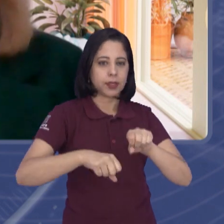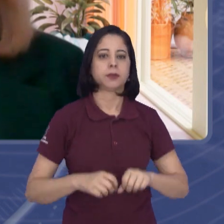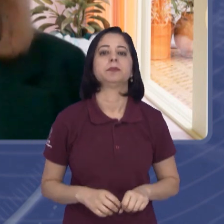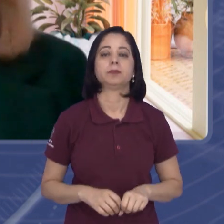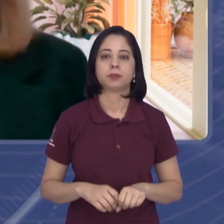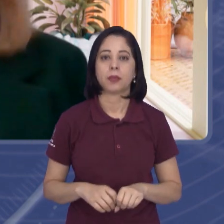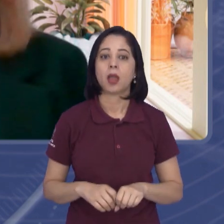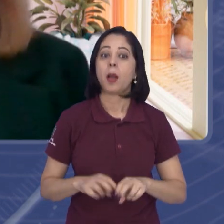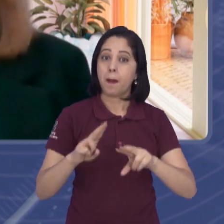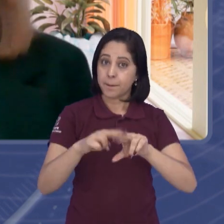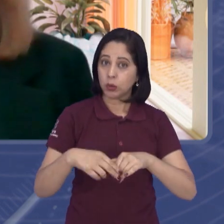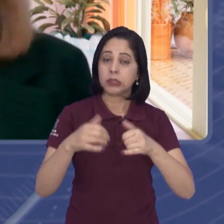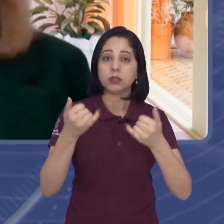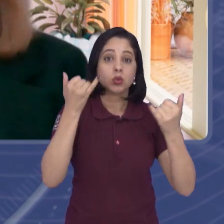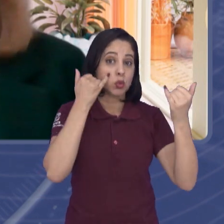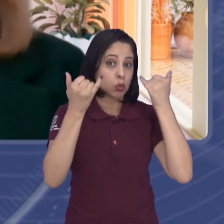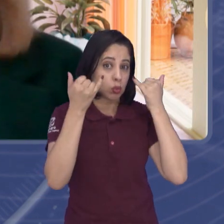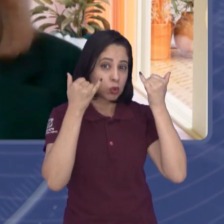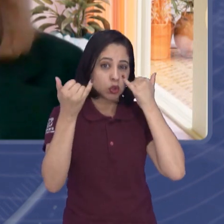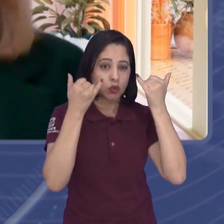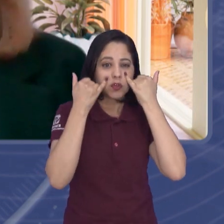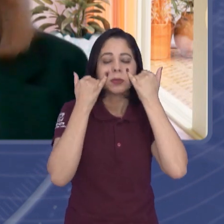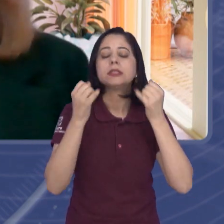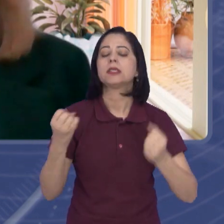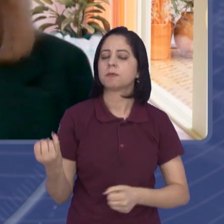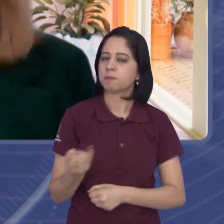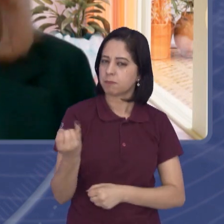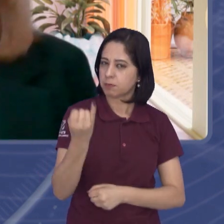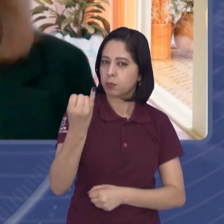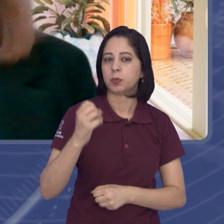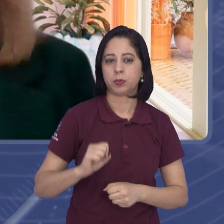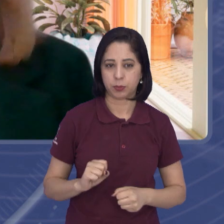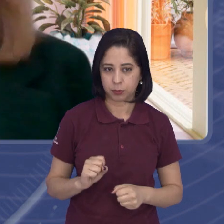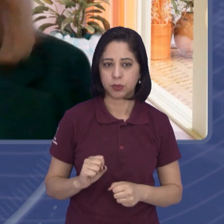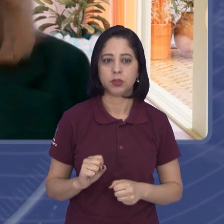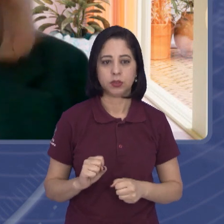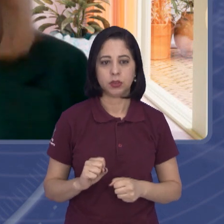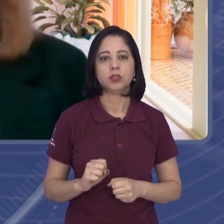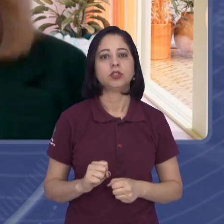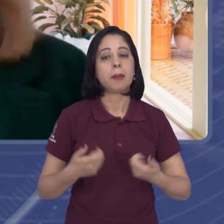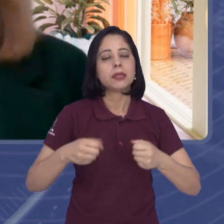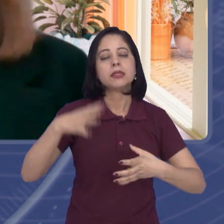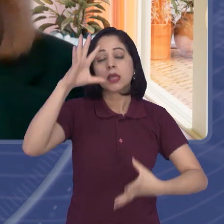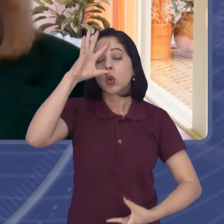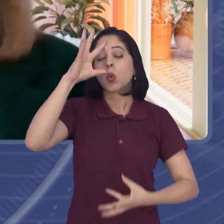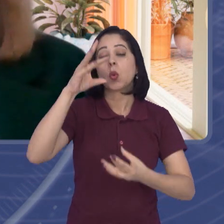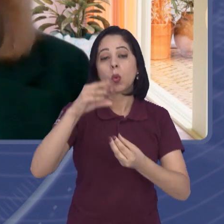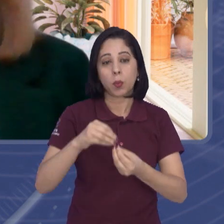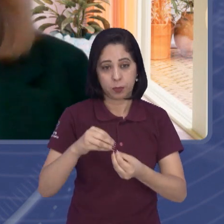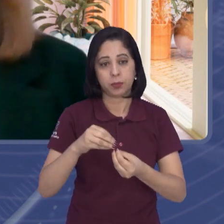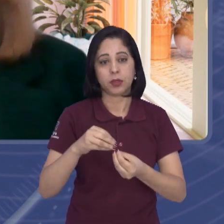fundamental, né? E qualquer funcionário, independente do nível, do cargo da empresa, é importante, né, Estela, estar ciente, até para